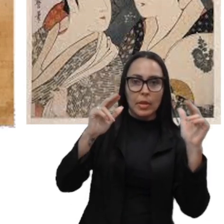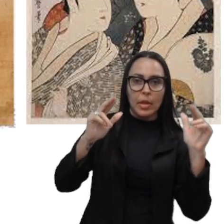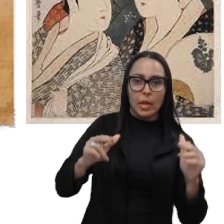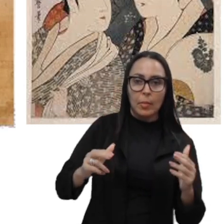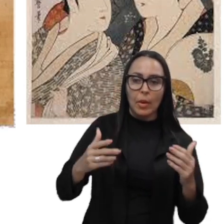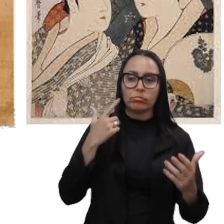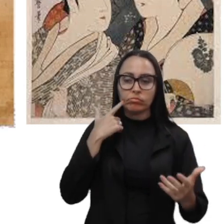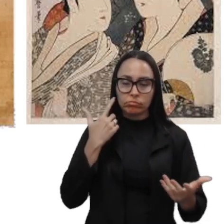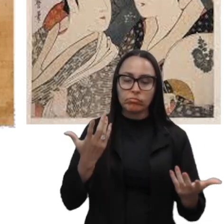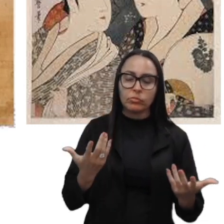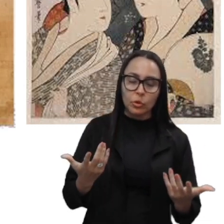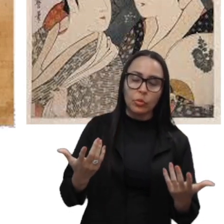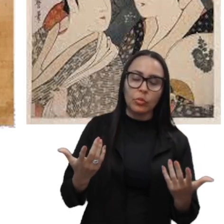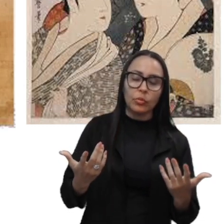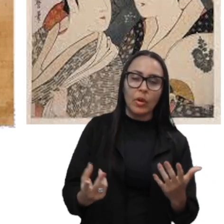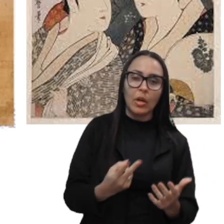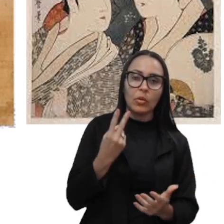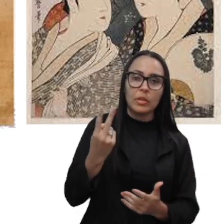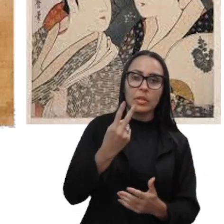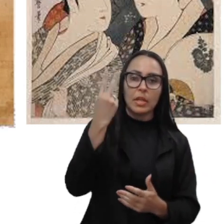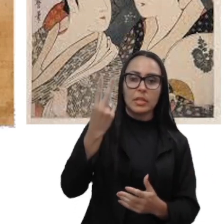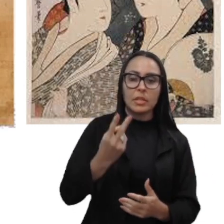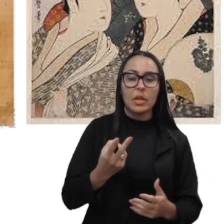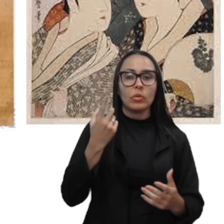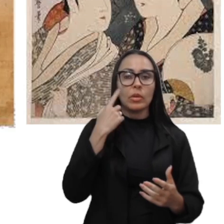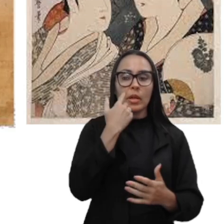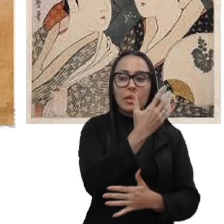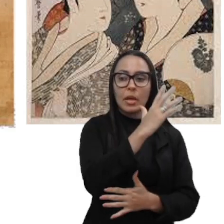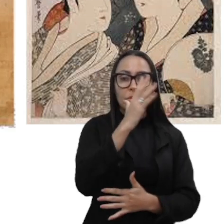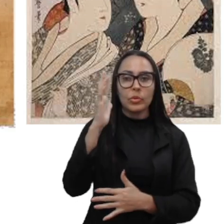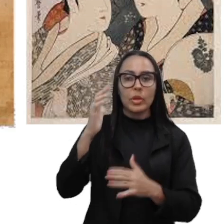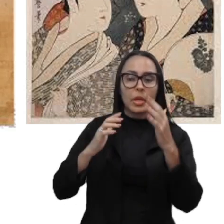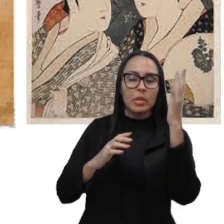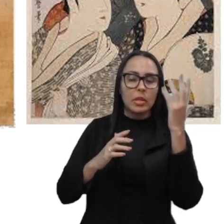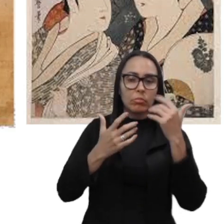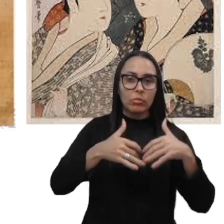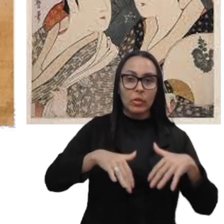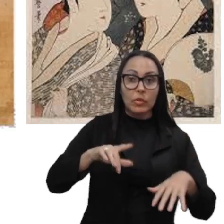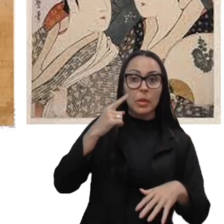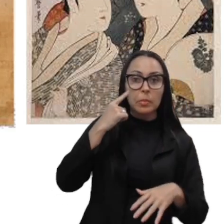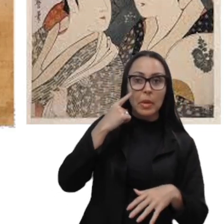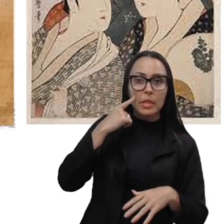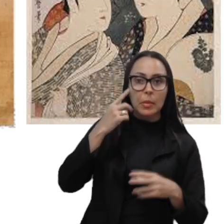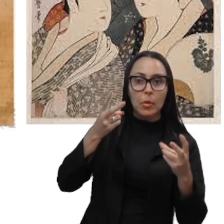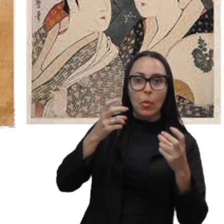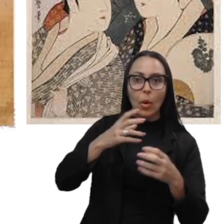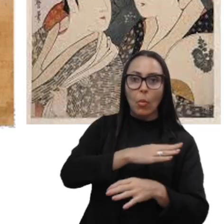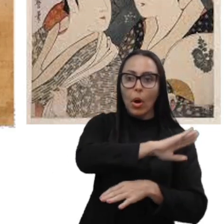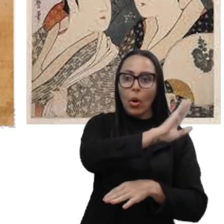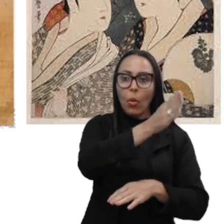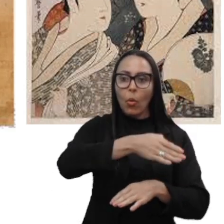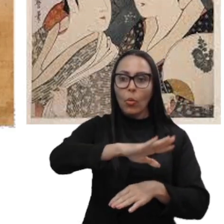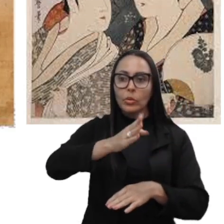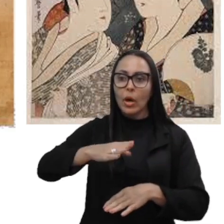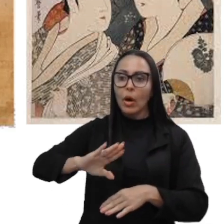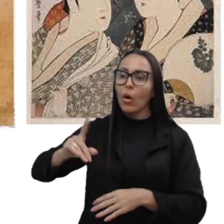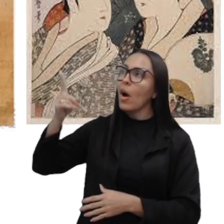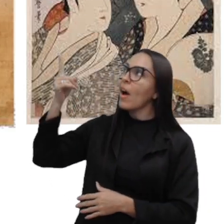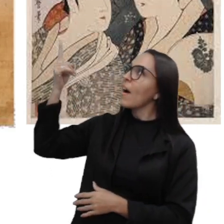e principalmente uma valorização da natureza, como vocês podem ver aqui umas ondas, o Monte